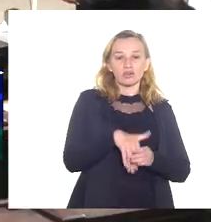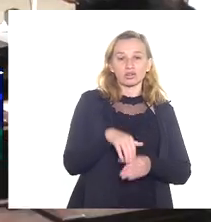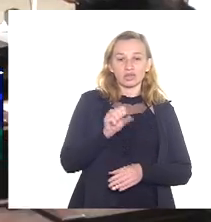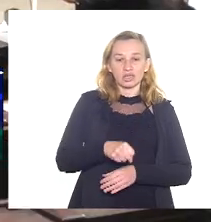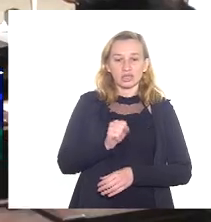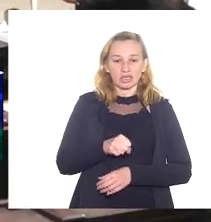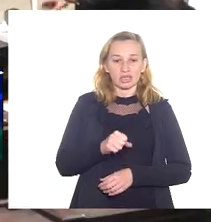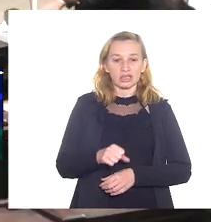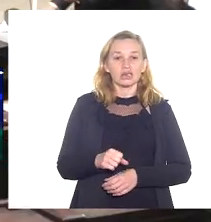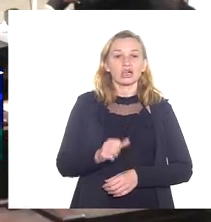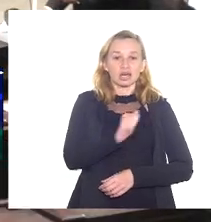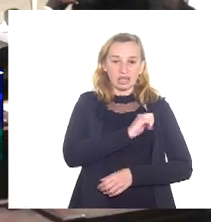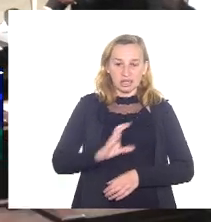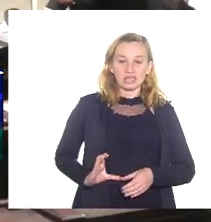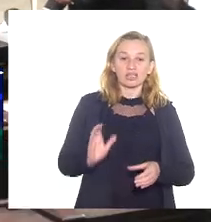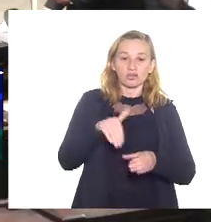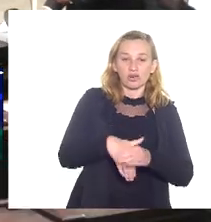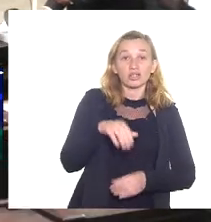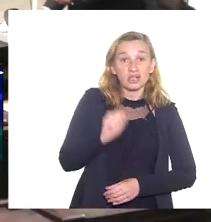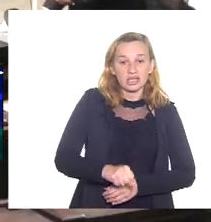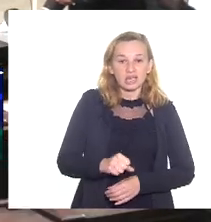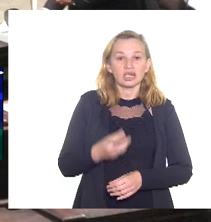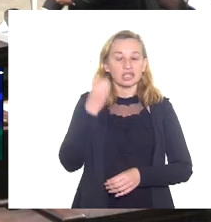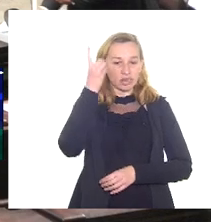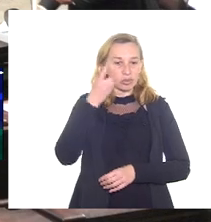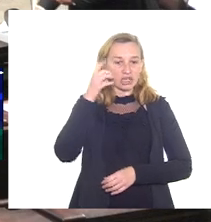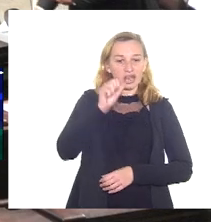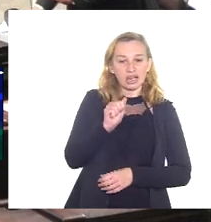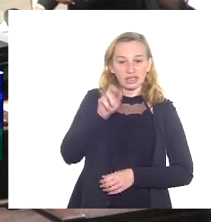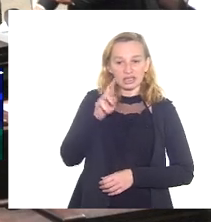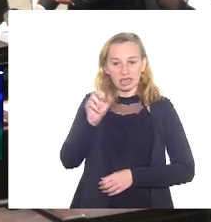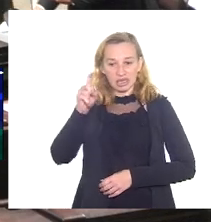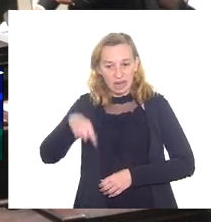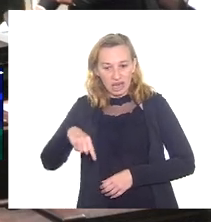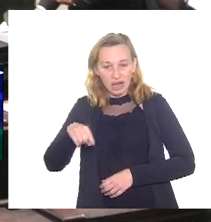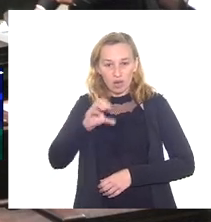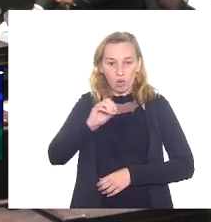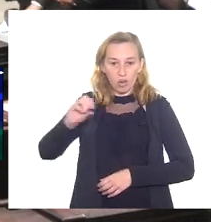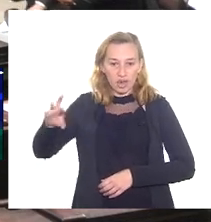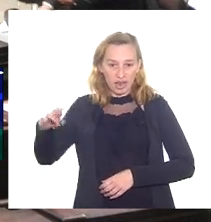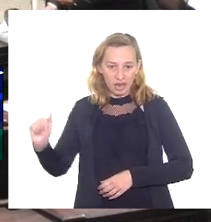André Siciliano vota sim. Deputado André Correia.